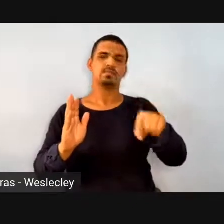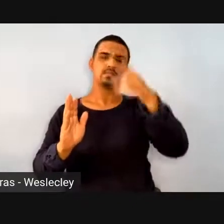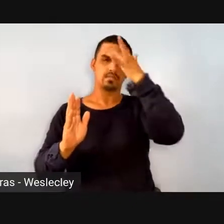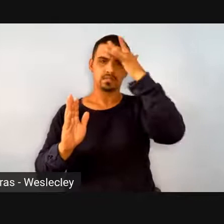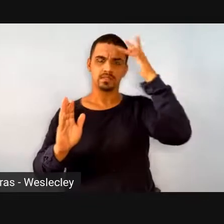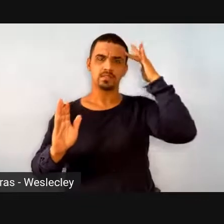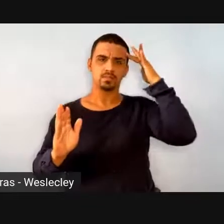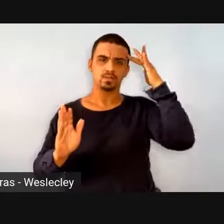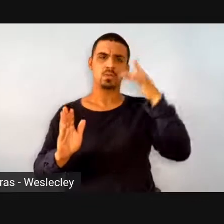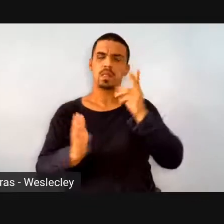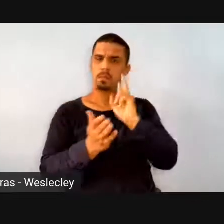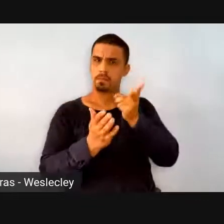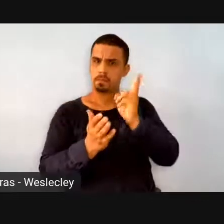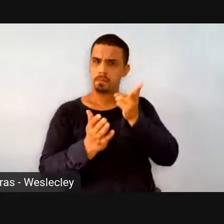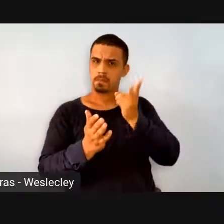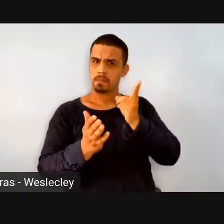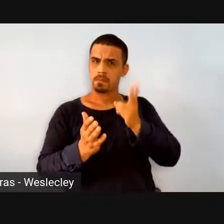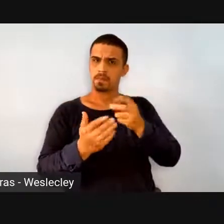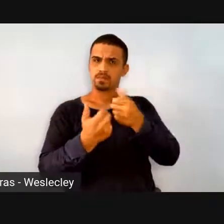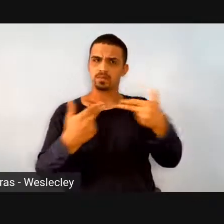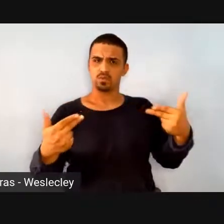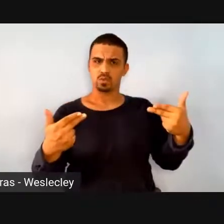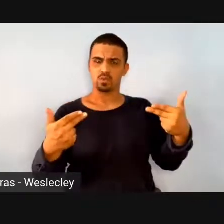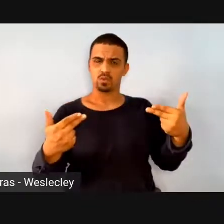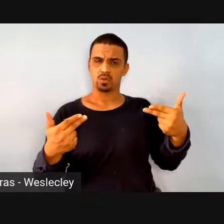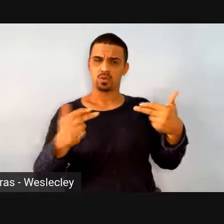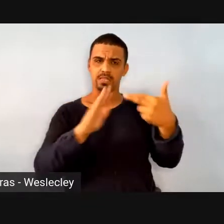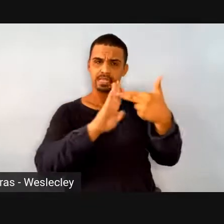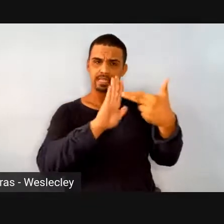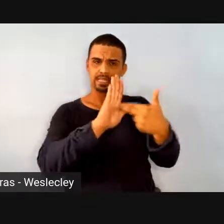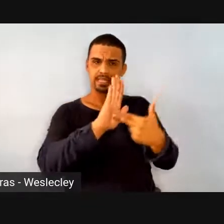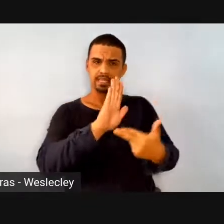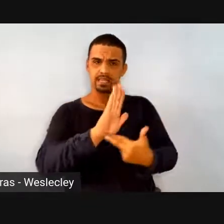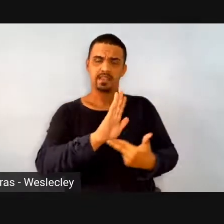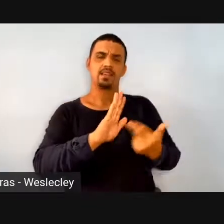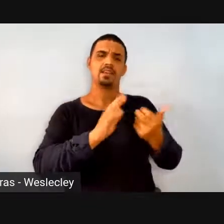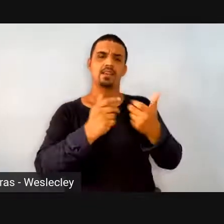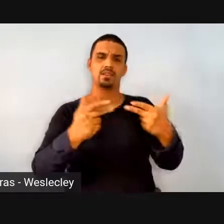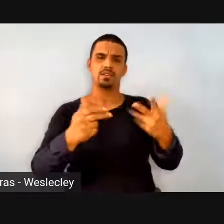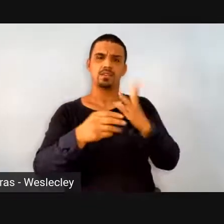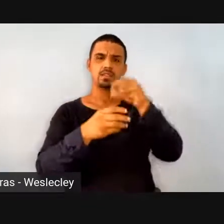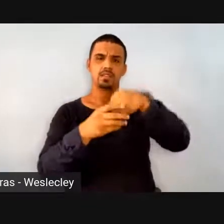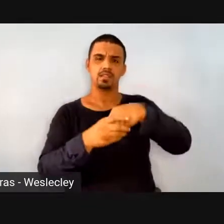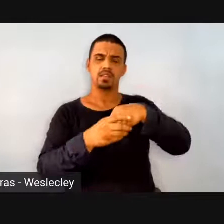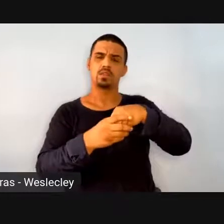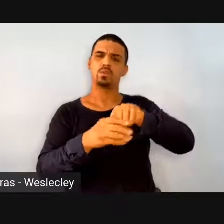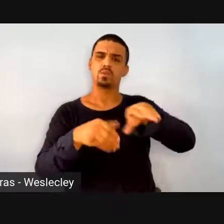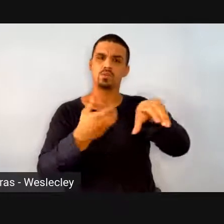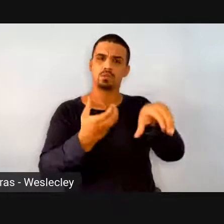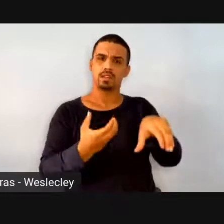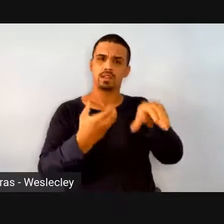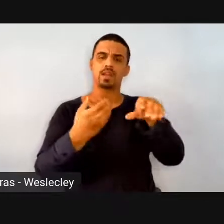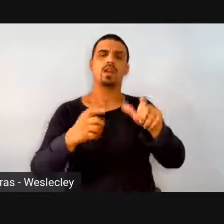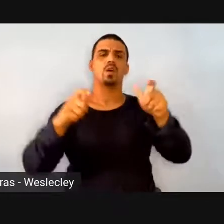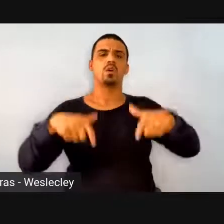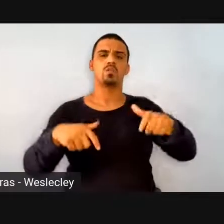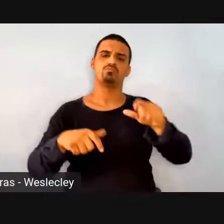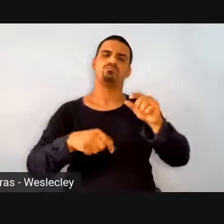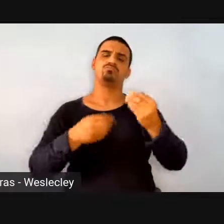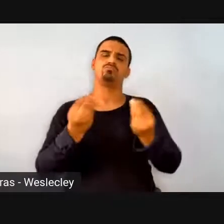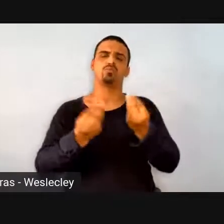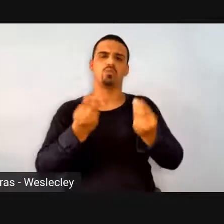ataque, é um sintoma também, mas ok, ali a febre era alta, o número de partidos no plenário. A cláusula de barreira é um antitérmico, digamos